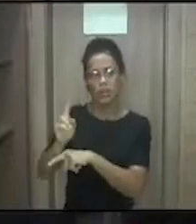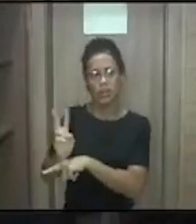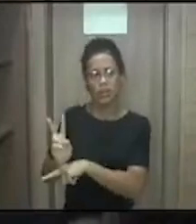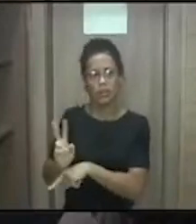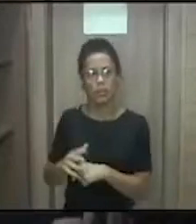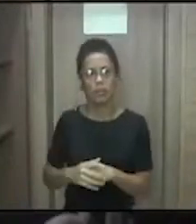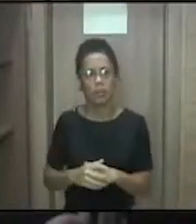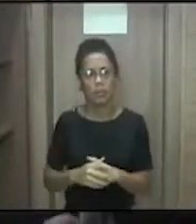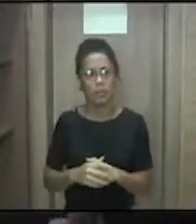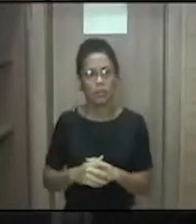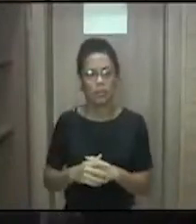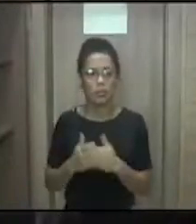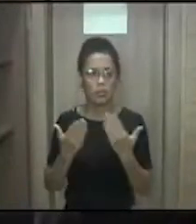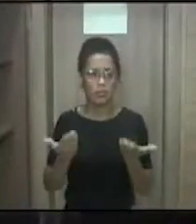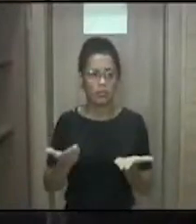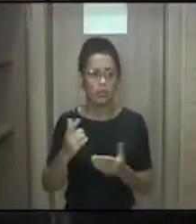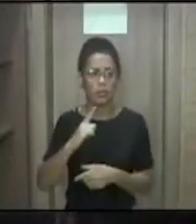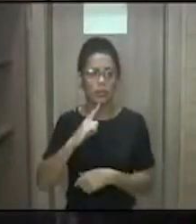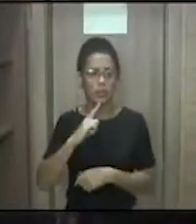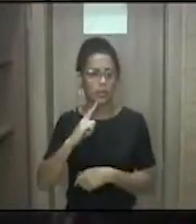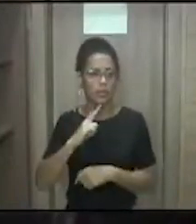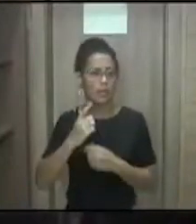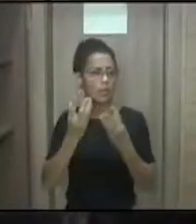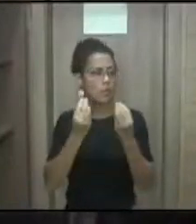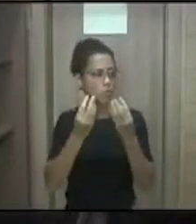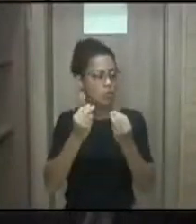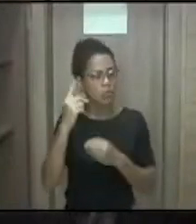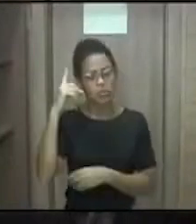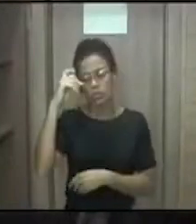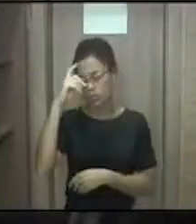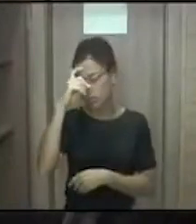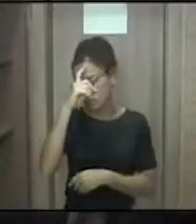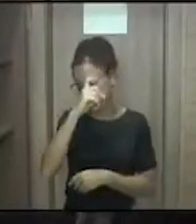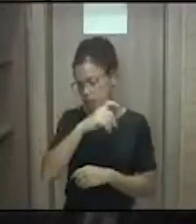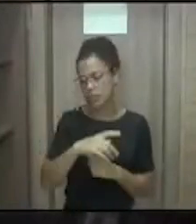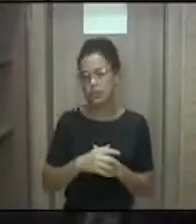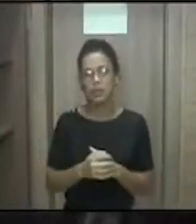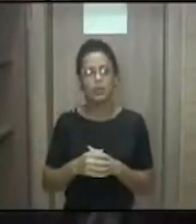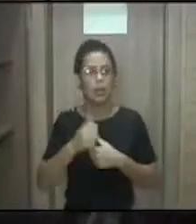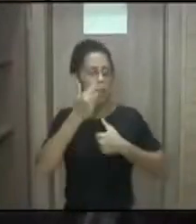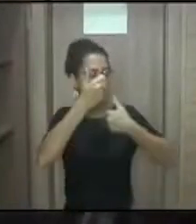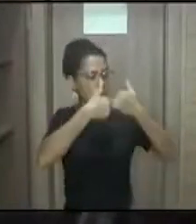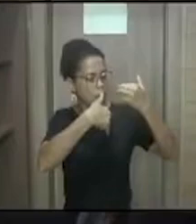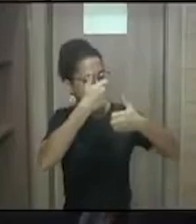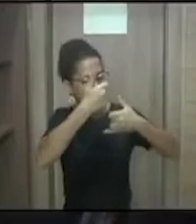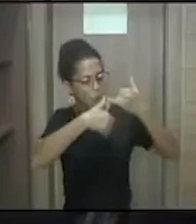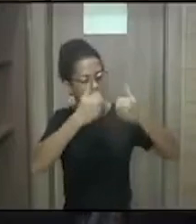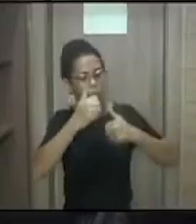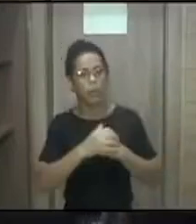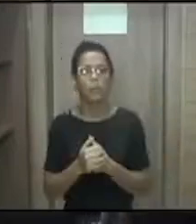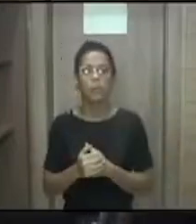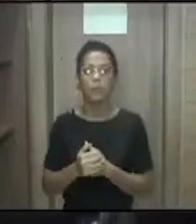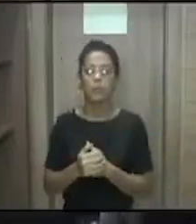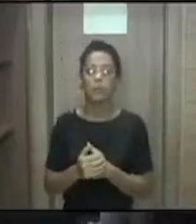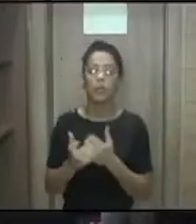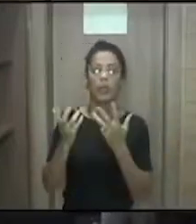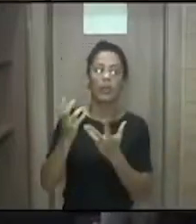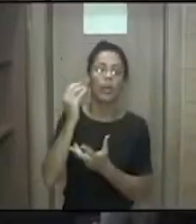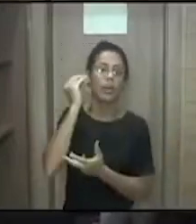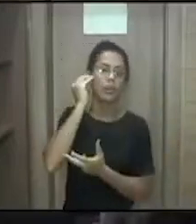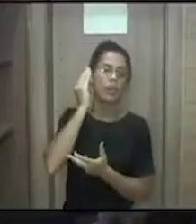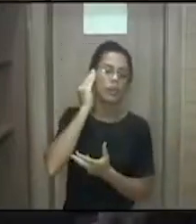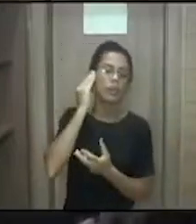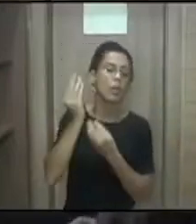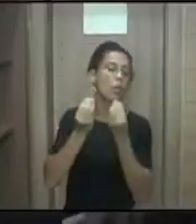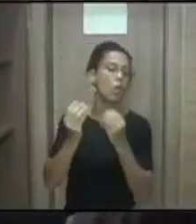Era bem nesse sentido. Então, a gente teve muita dificuldade, mas, assim, explicando o que é que a gente estava querendo com isso, e